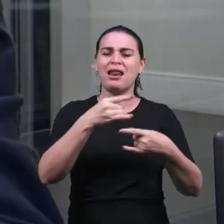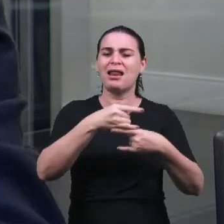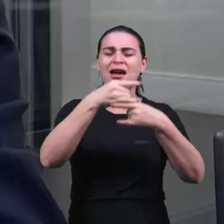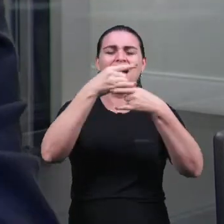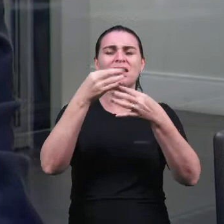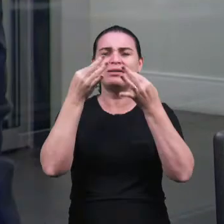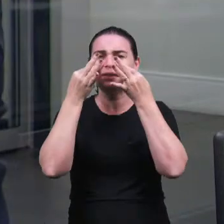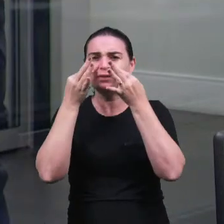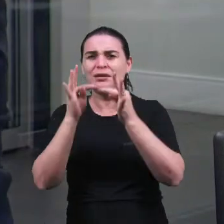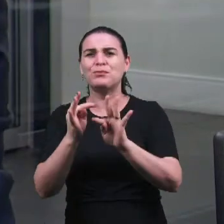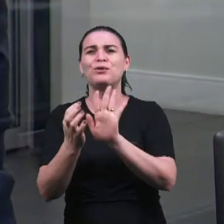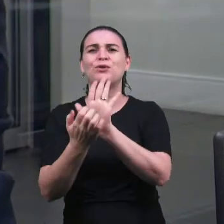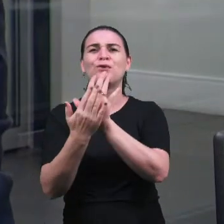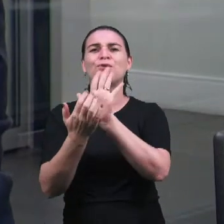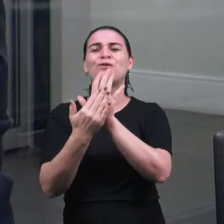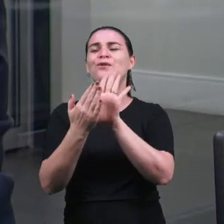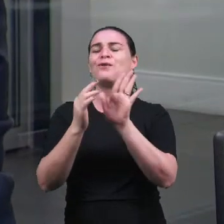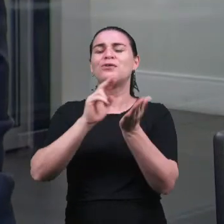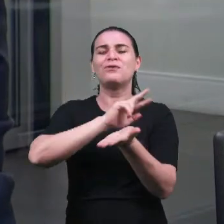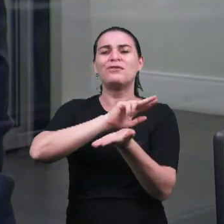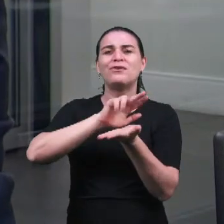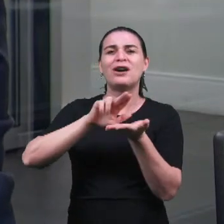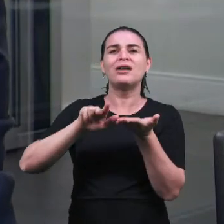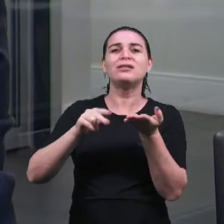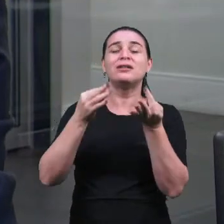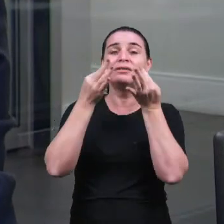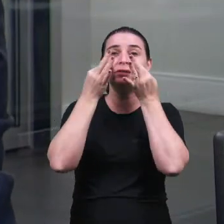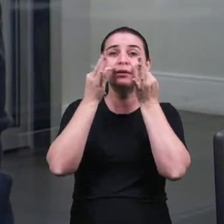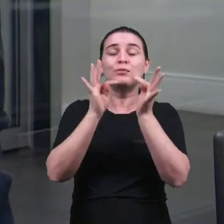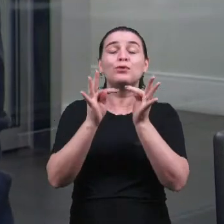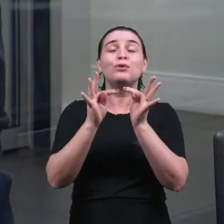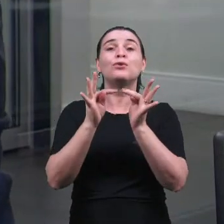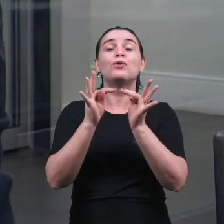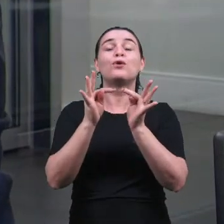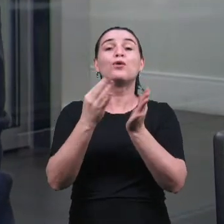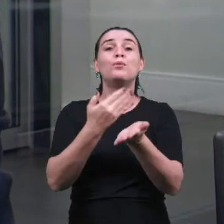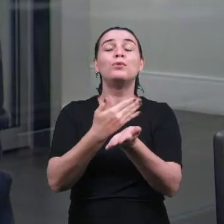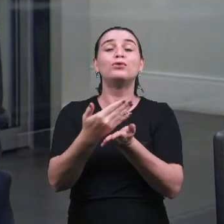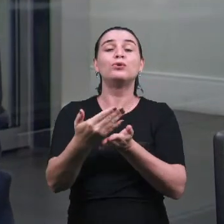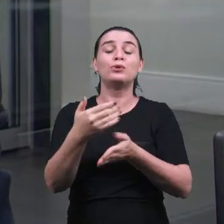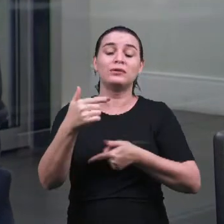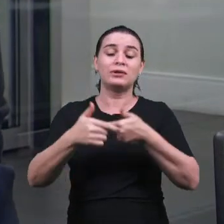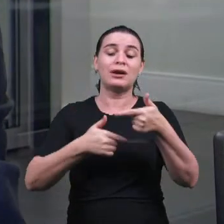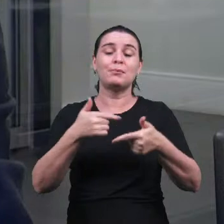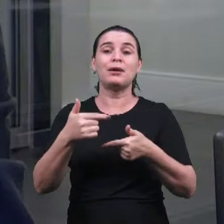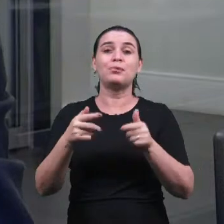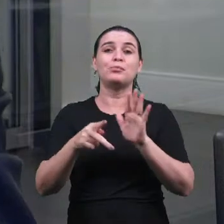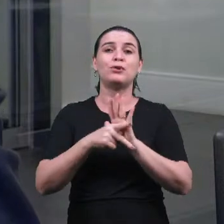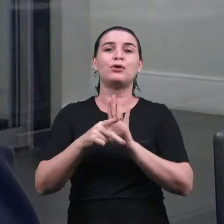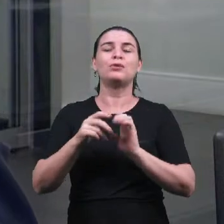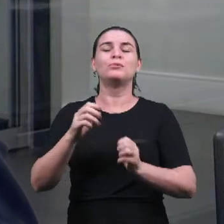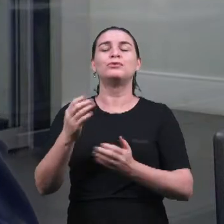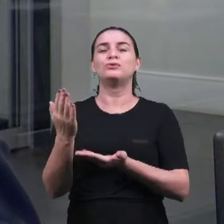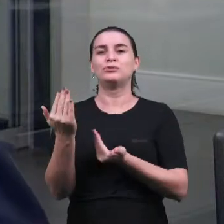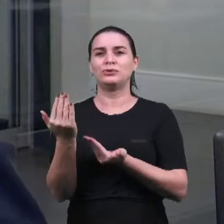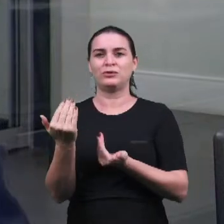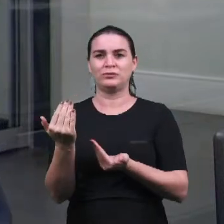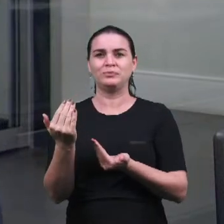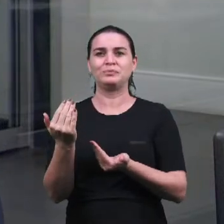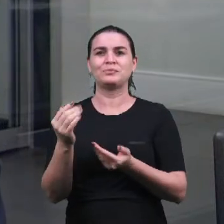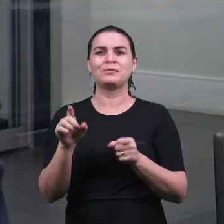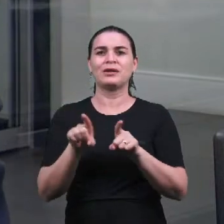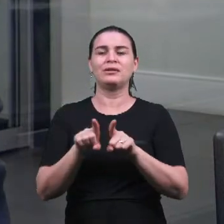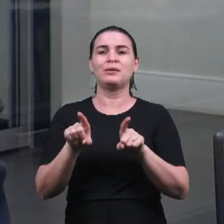esses testemunhos, nós tivemos o surgimento de um novo trabalho para os jovens. E que assim, os